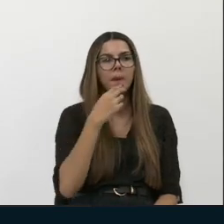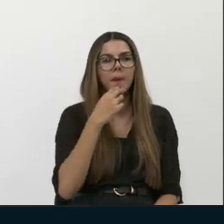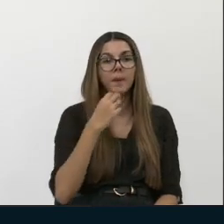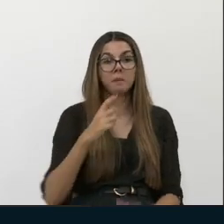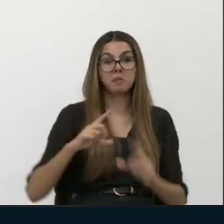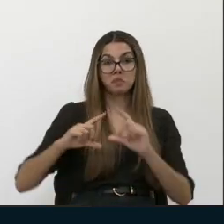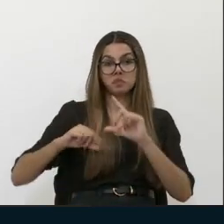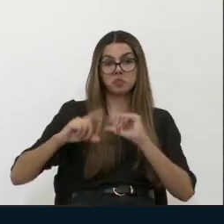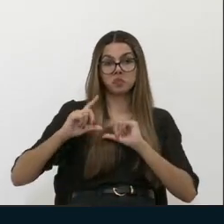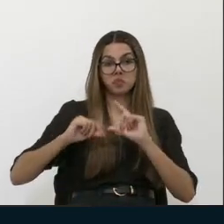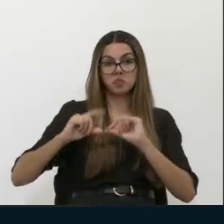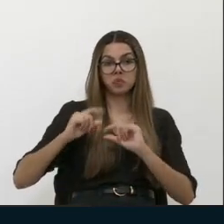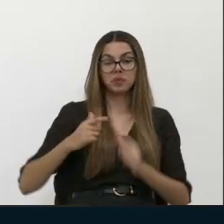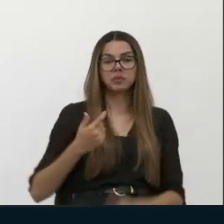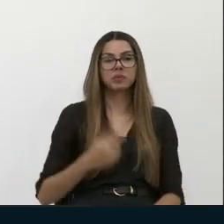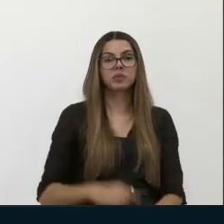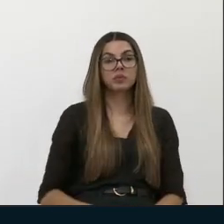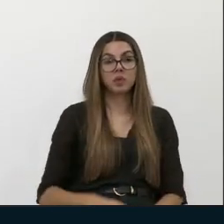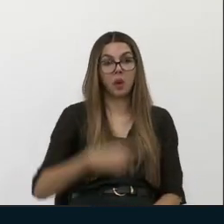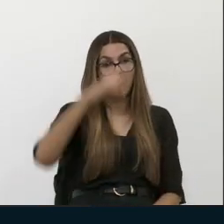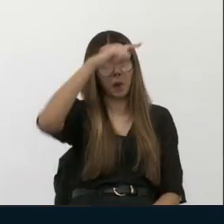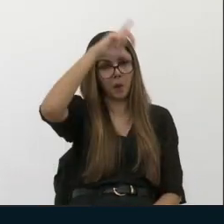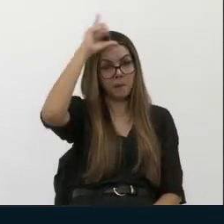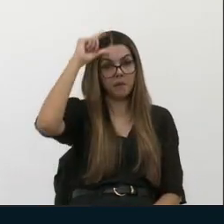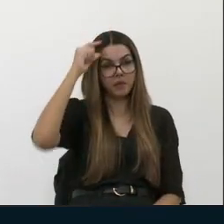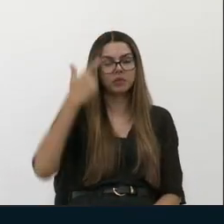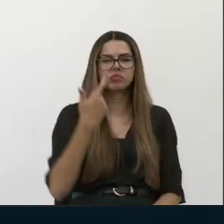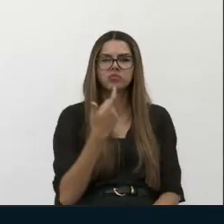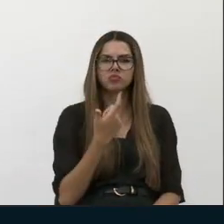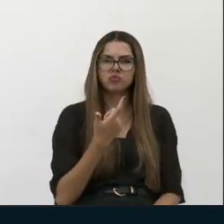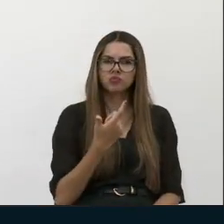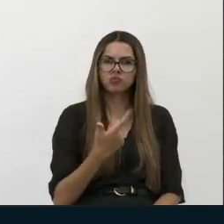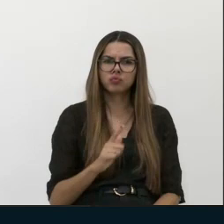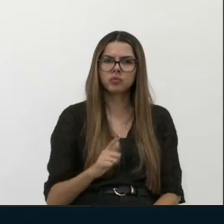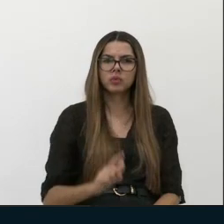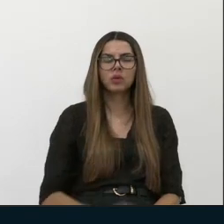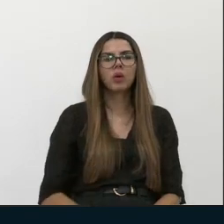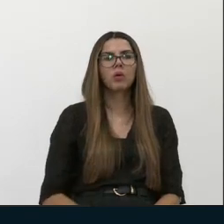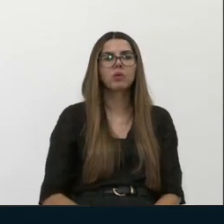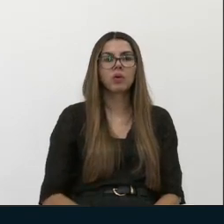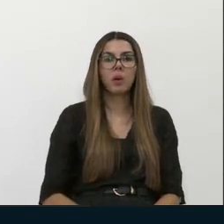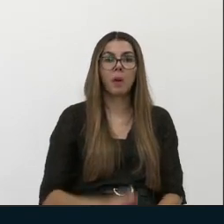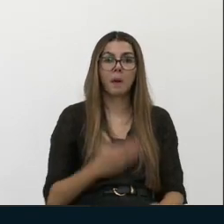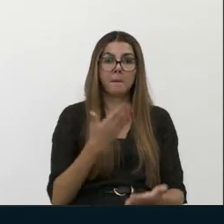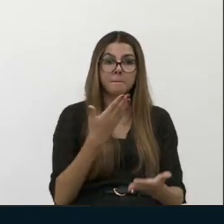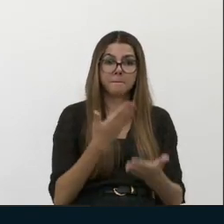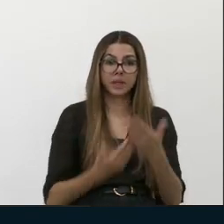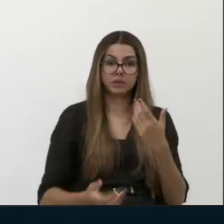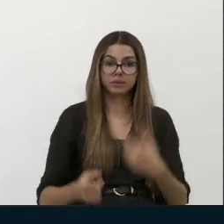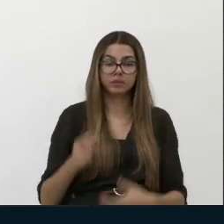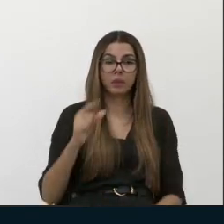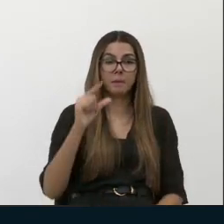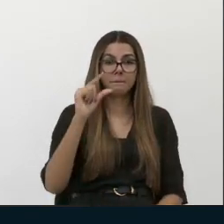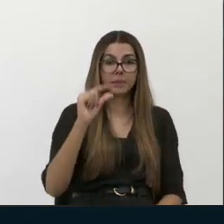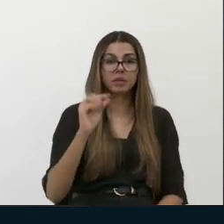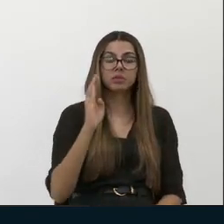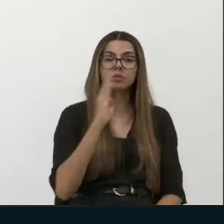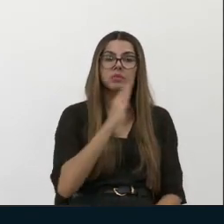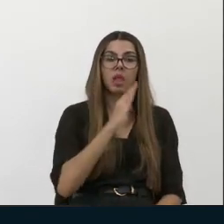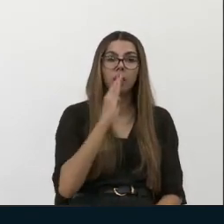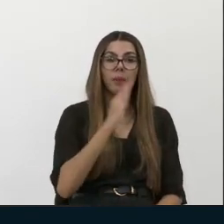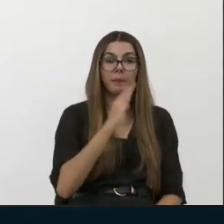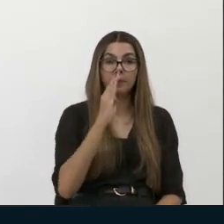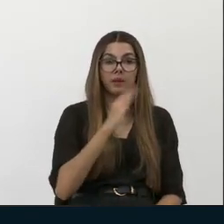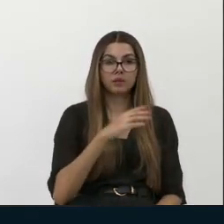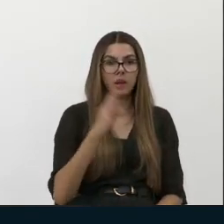se pré-candidato a prefeito, pode se eleger, desde que perca por pouco lá nos Pimentas. Ou seja, o